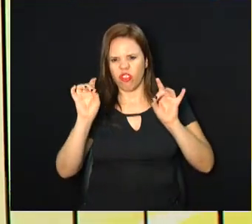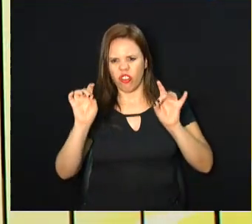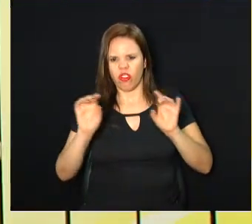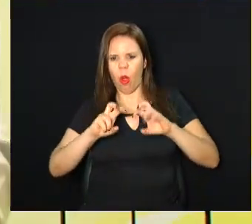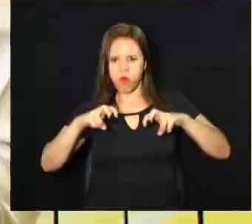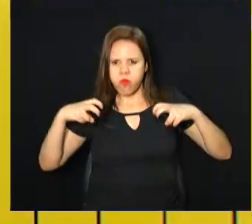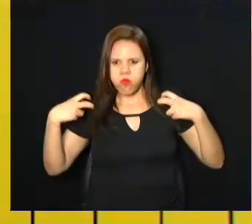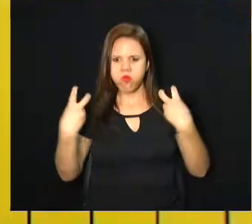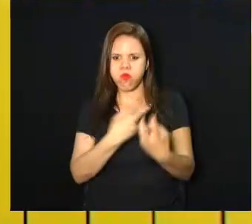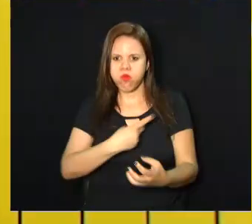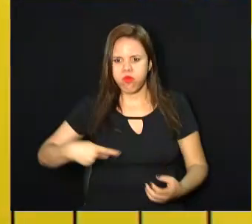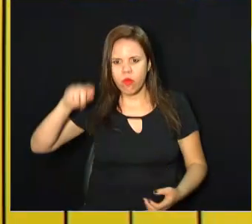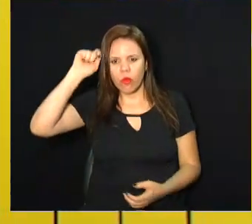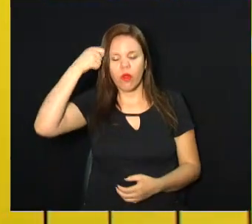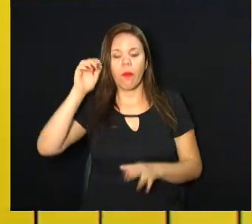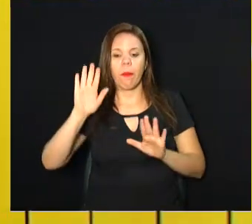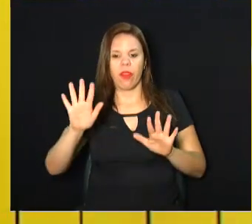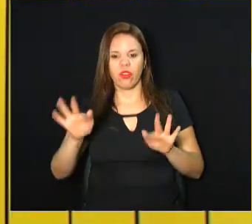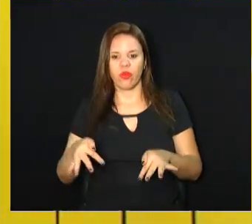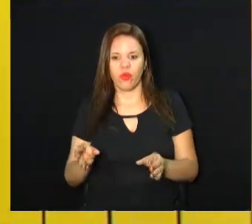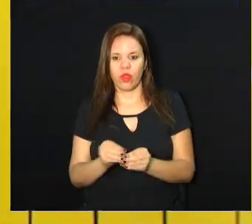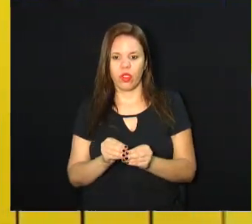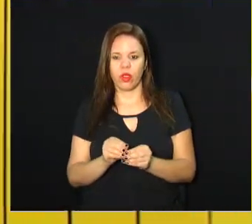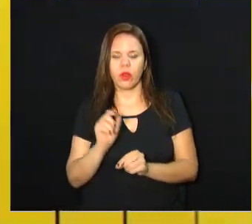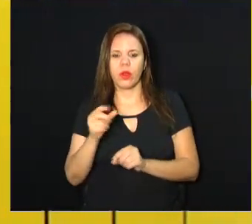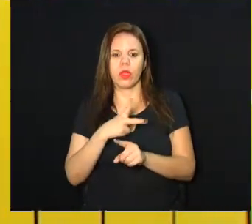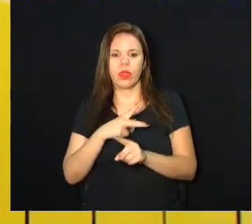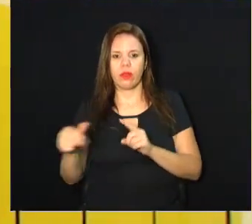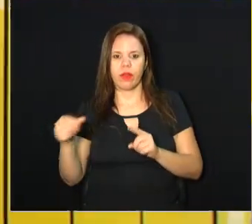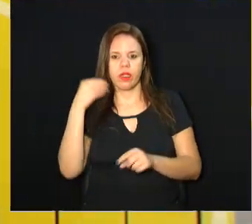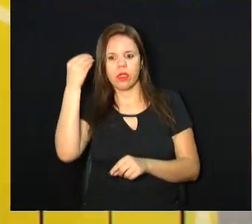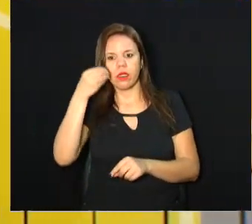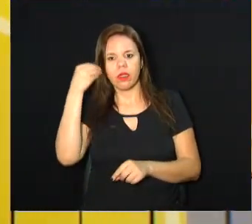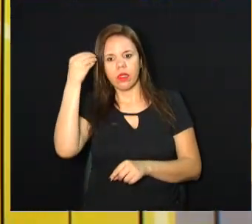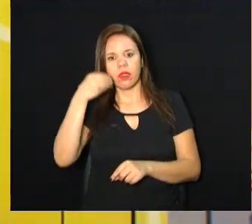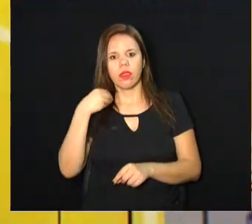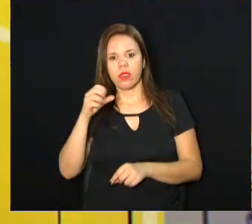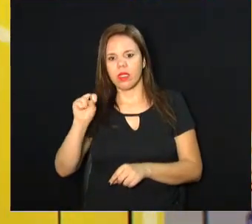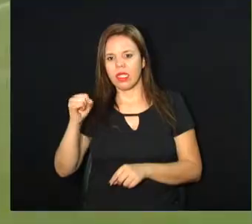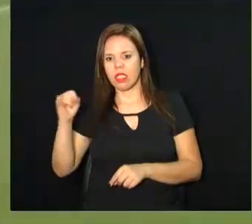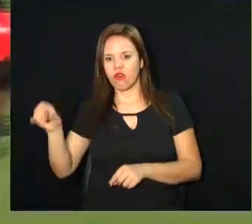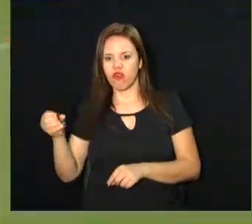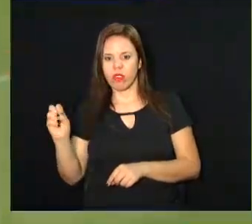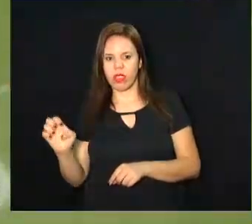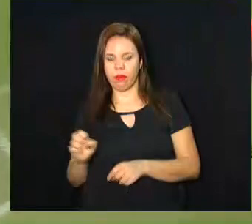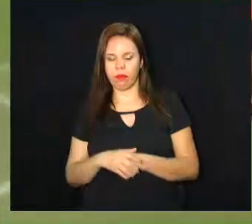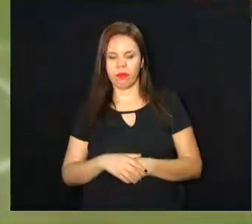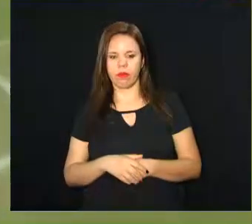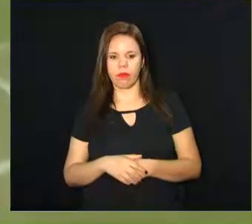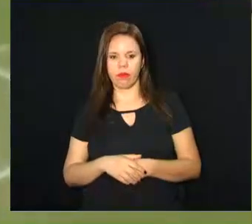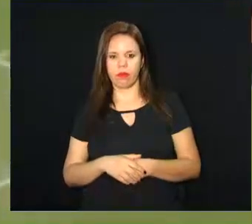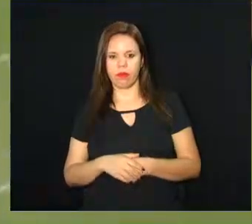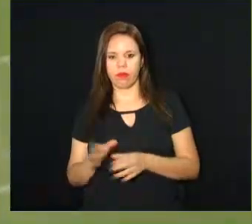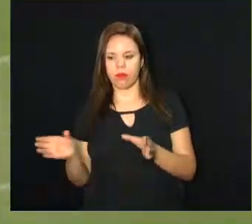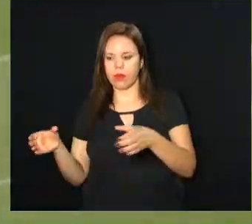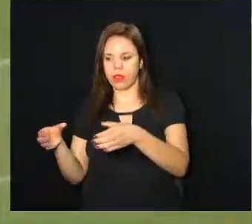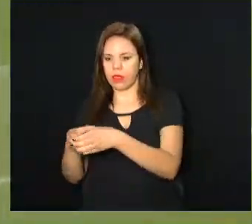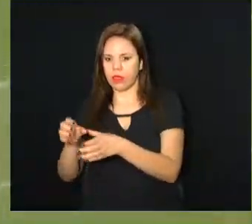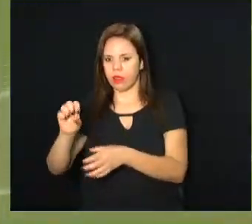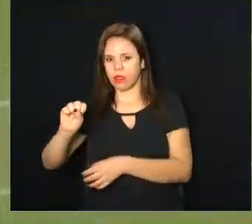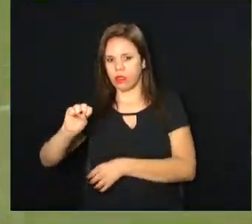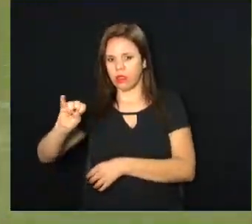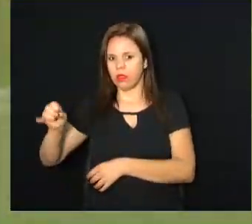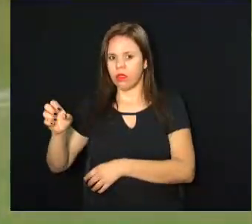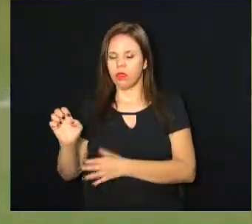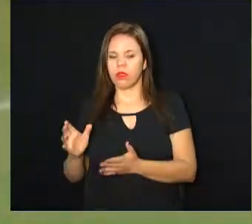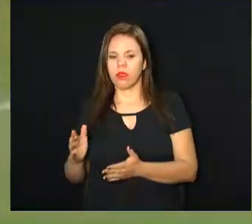Lucarelli. Mas, no fim, prevaleceu a experiência de São José. A equipe do São José